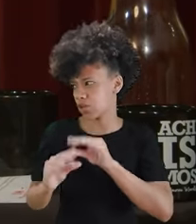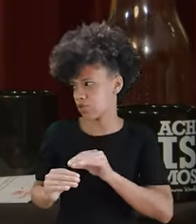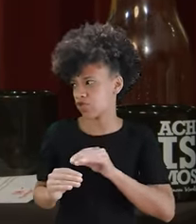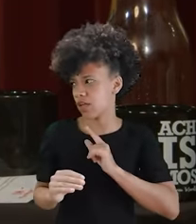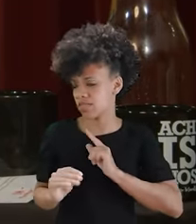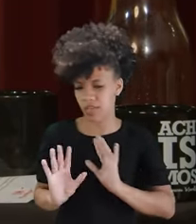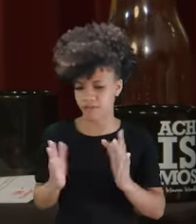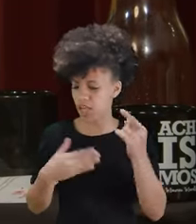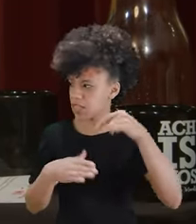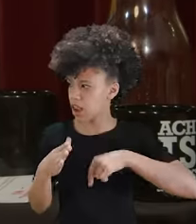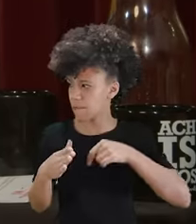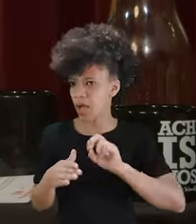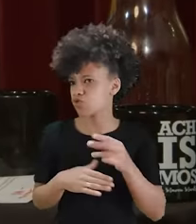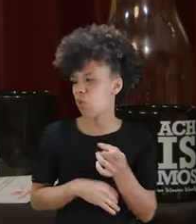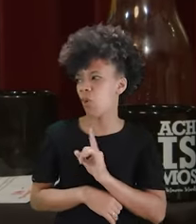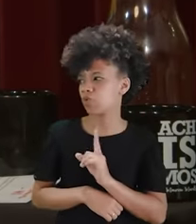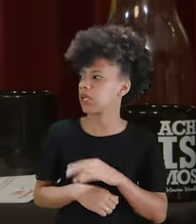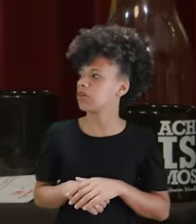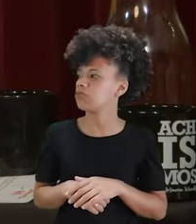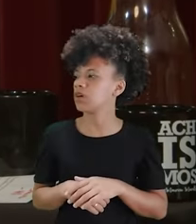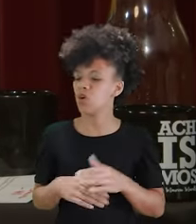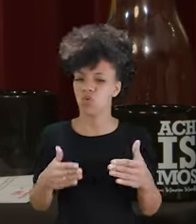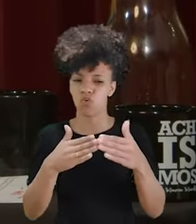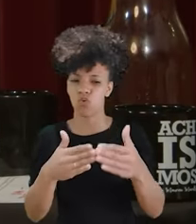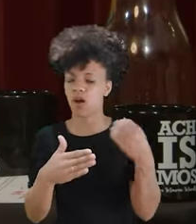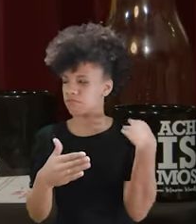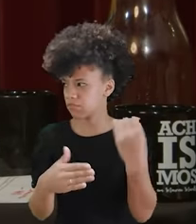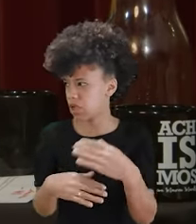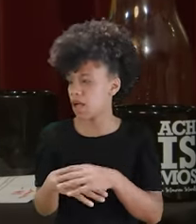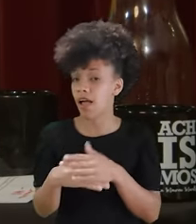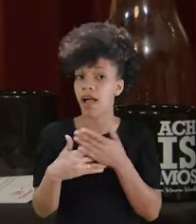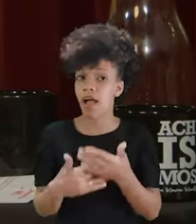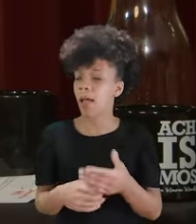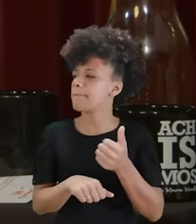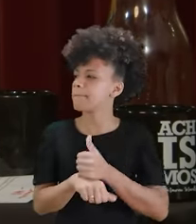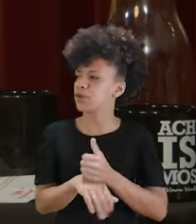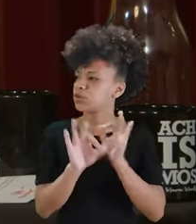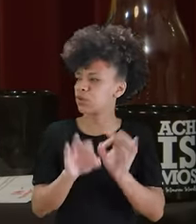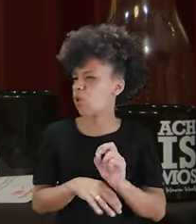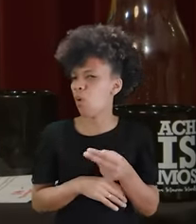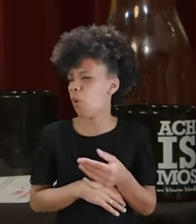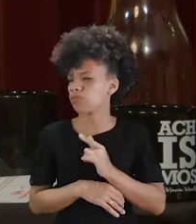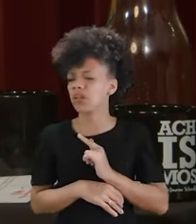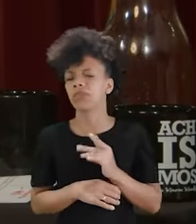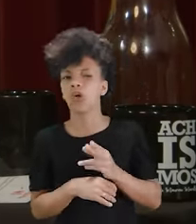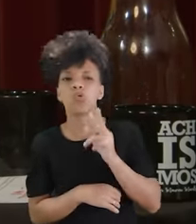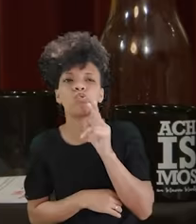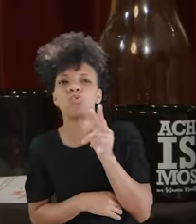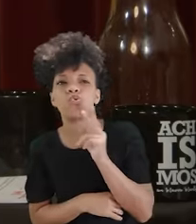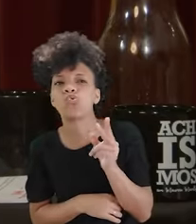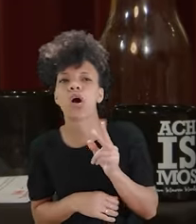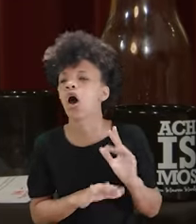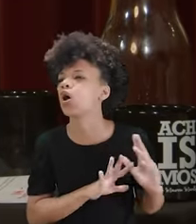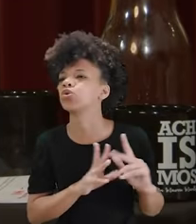galera lá embaixo tá tendo uma festa ou não um dia de Cruzeiro extremamente profissional não rola ali